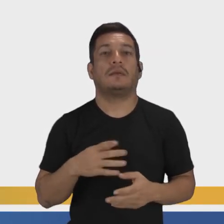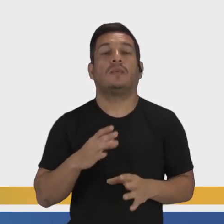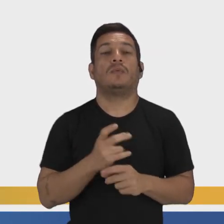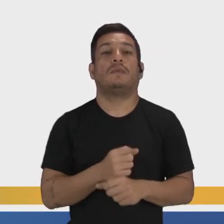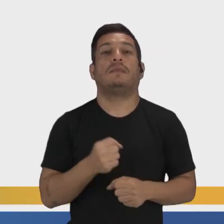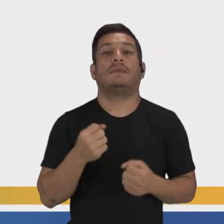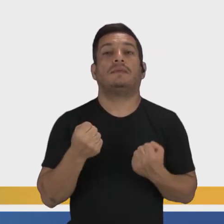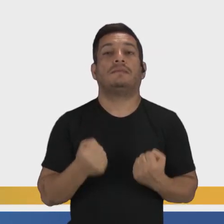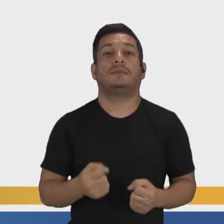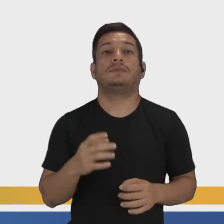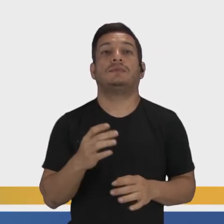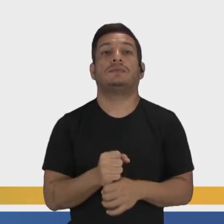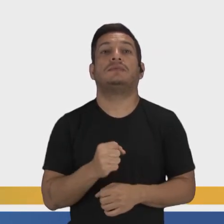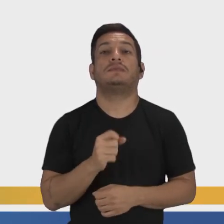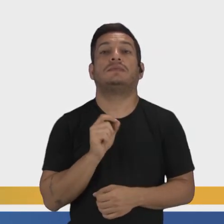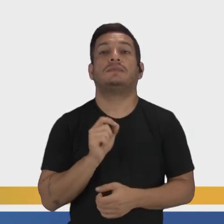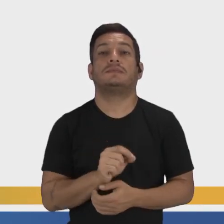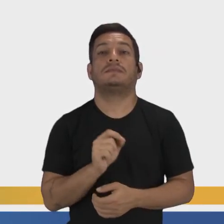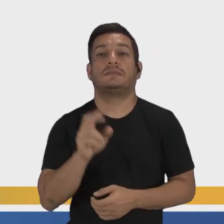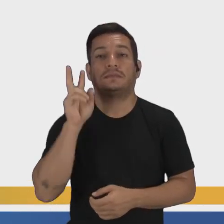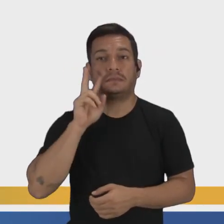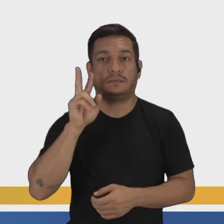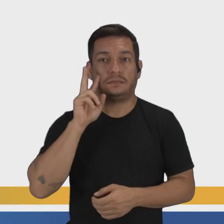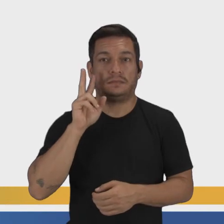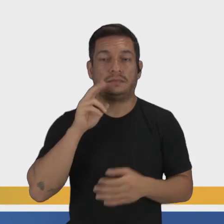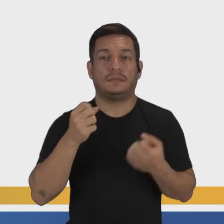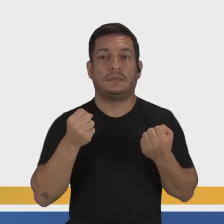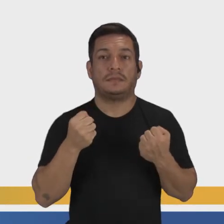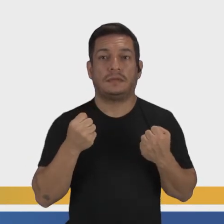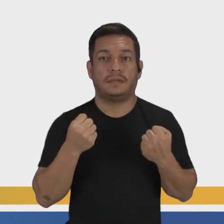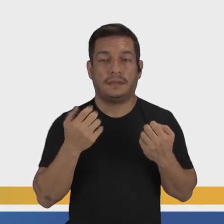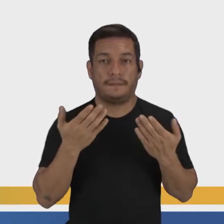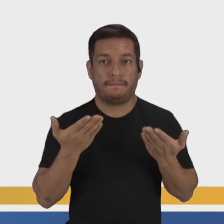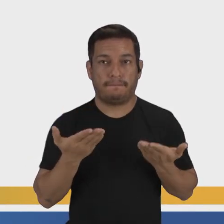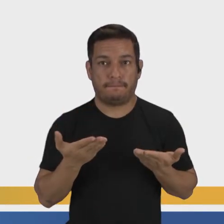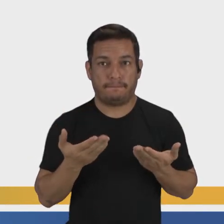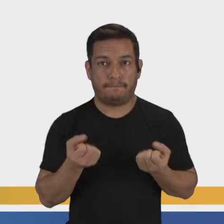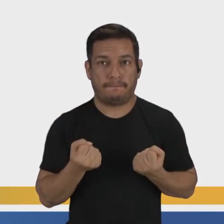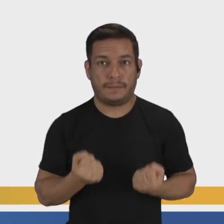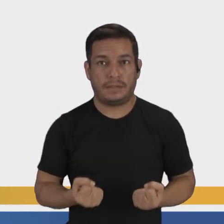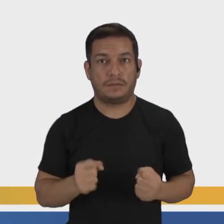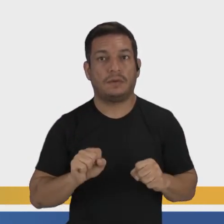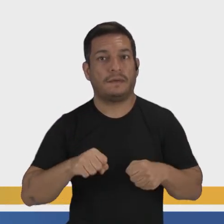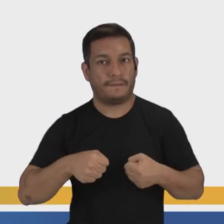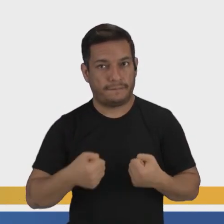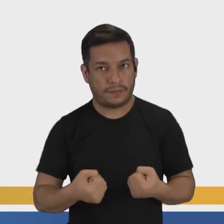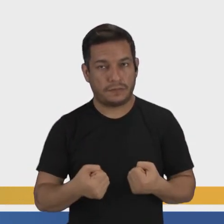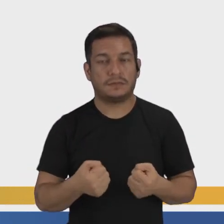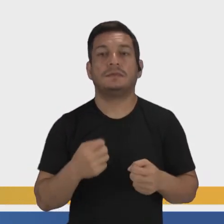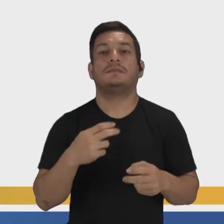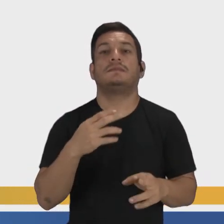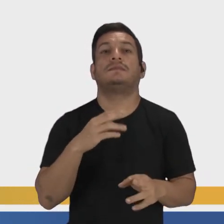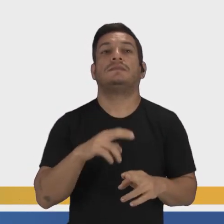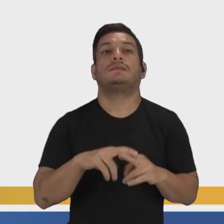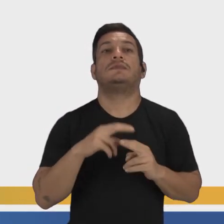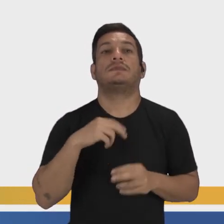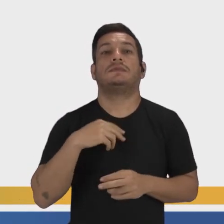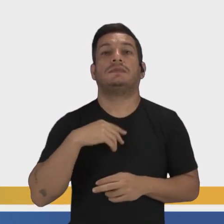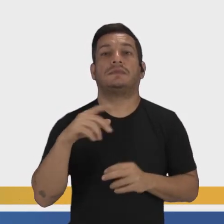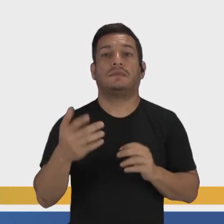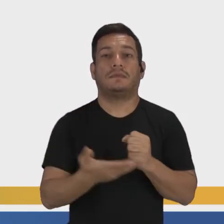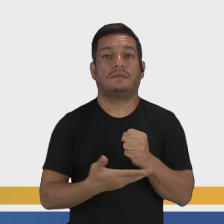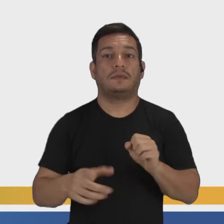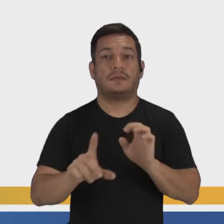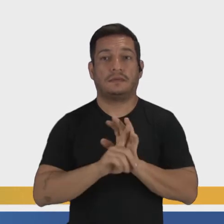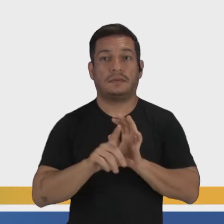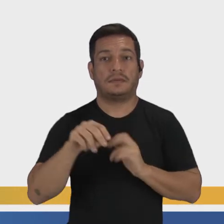aparente, a gente soma. Lembrando que peso é uma força de ação gravitacional, portanto, de acordo com a segunda lei de Newton,